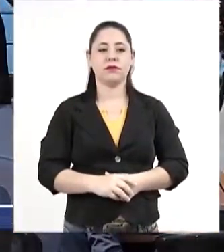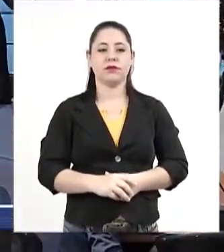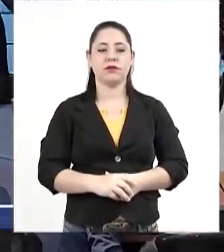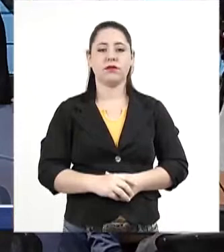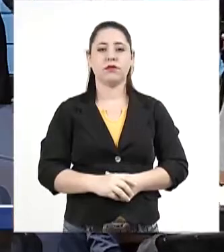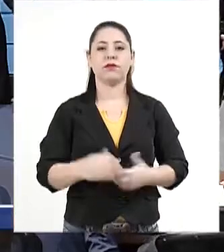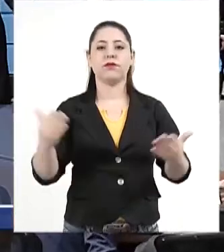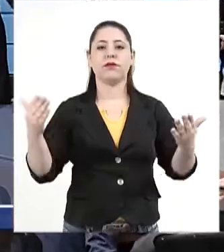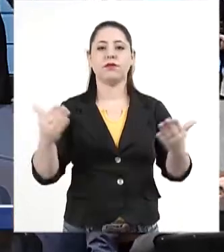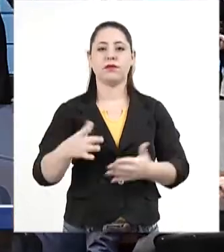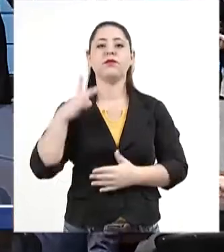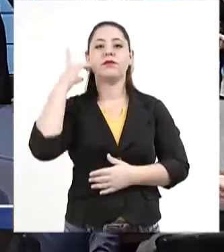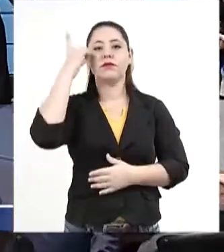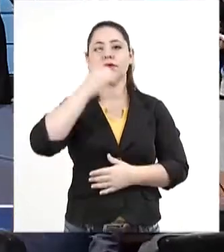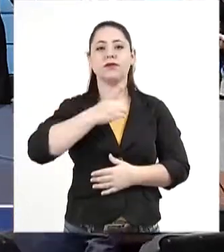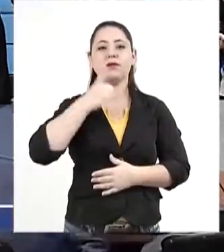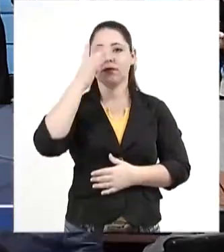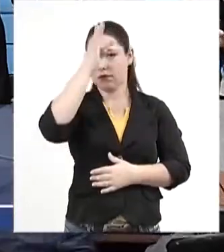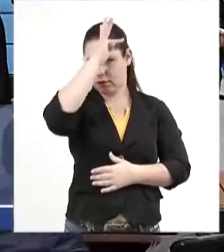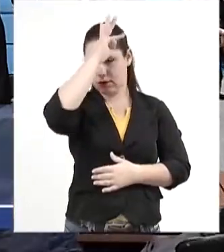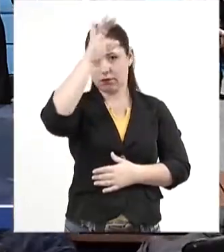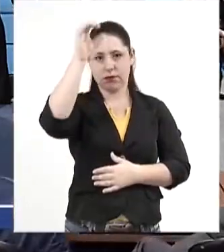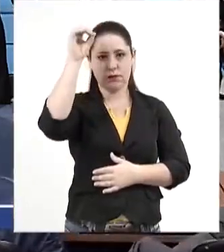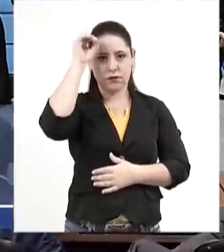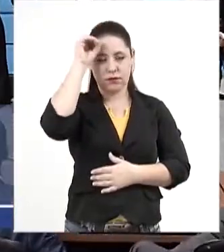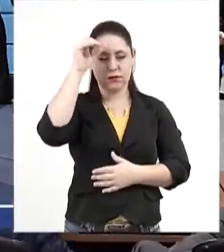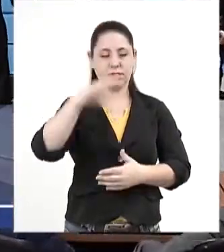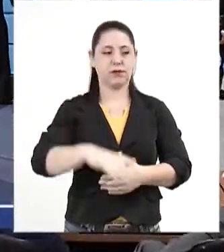Com a palavra, o ilustre deputado Felipe Orro.